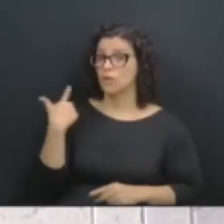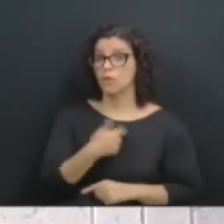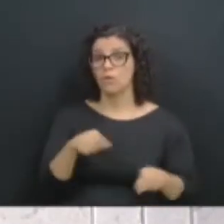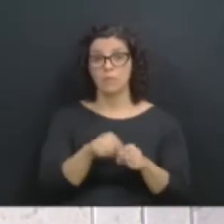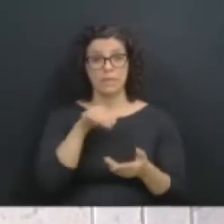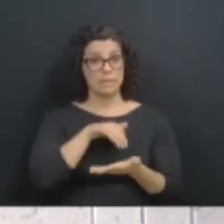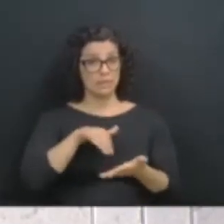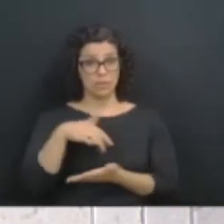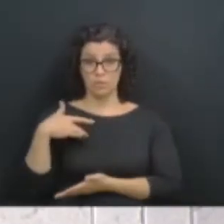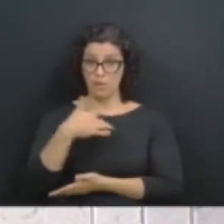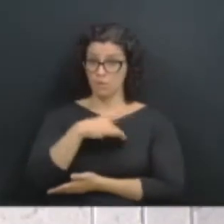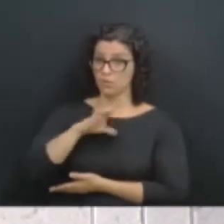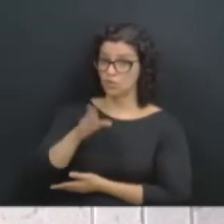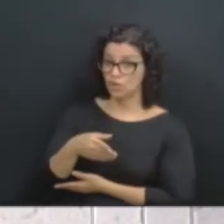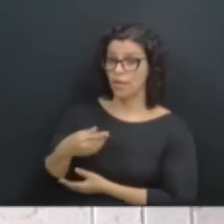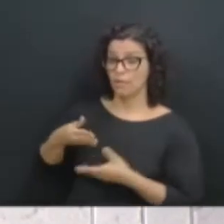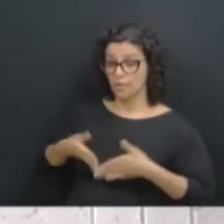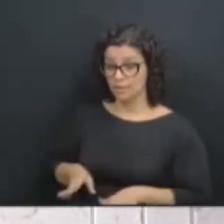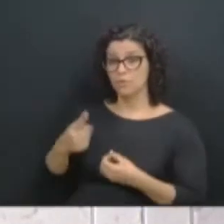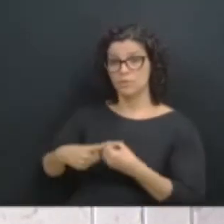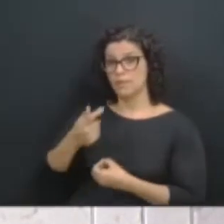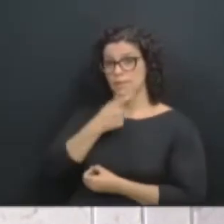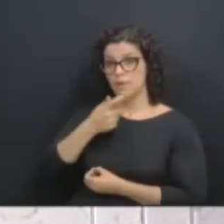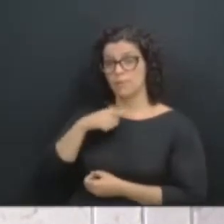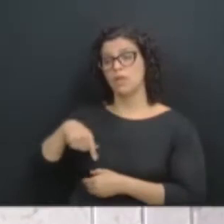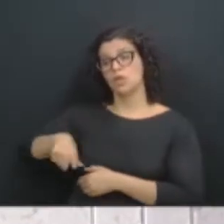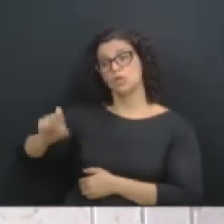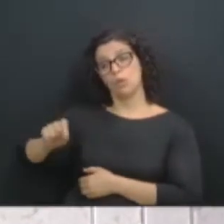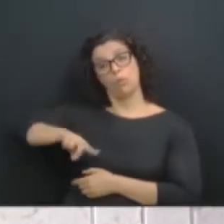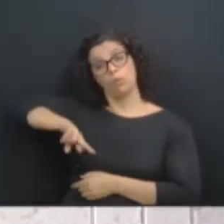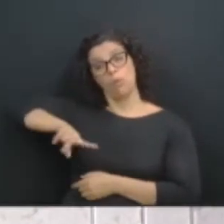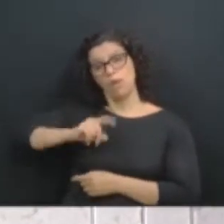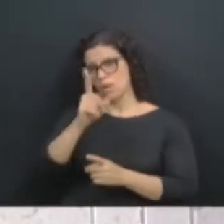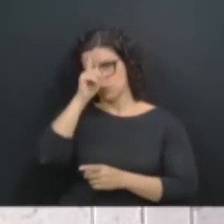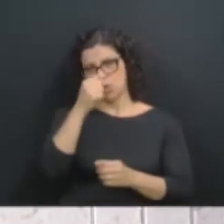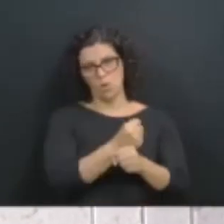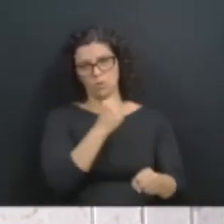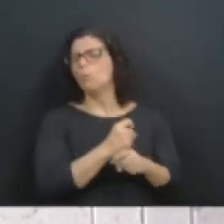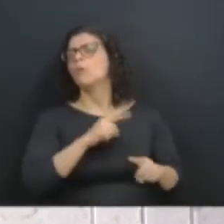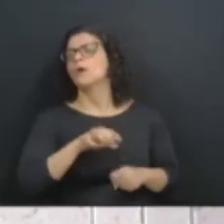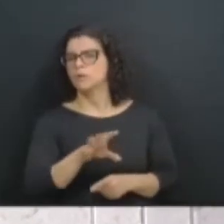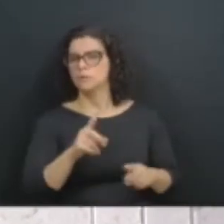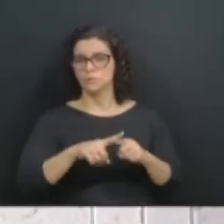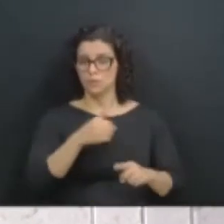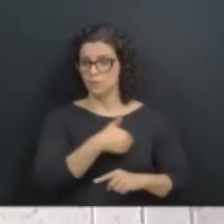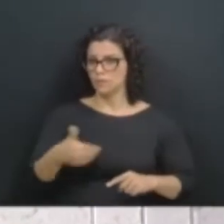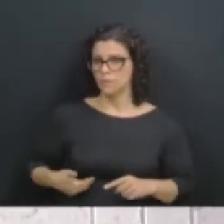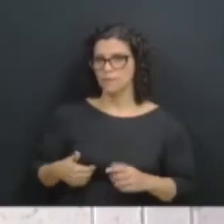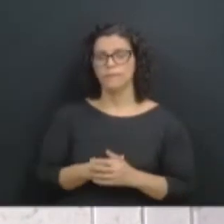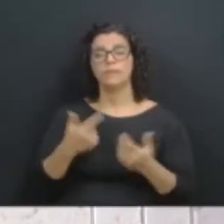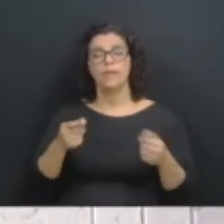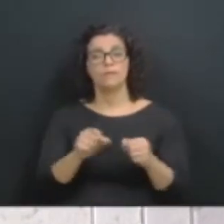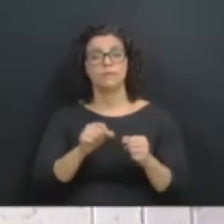tinha o secretário de saúde, que era da cidade, mas se optou em não construir o hospital. Por que isso? Porque o governo